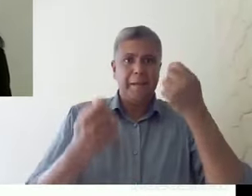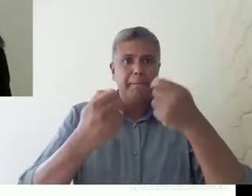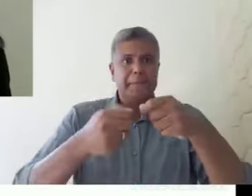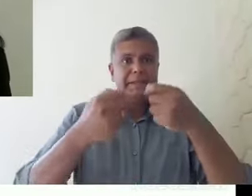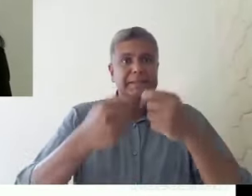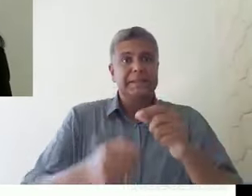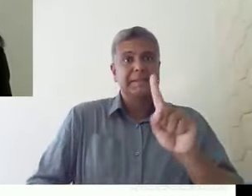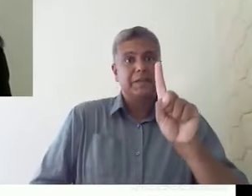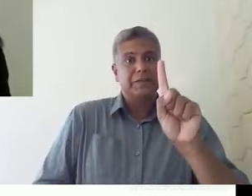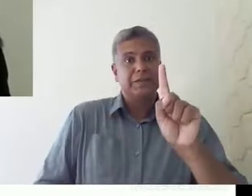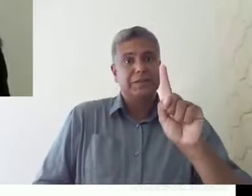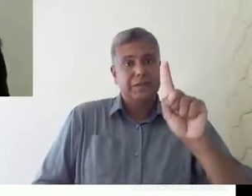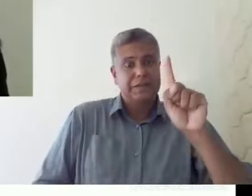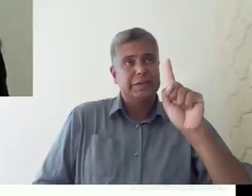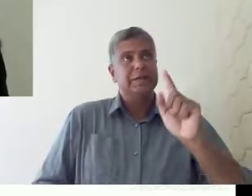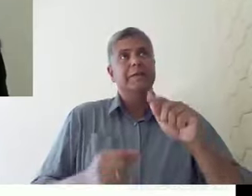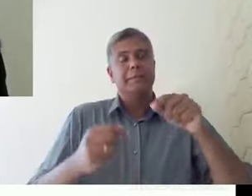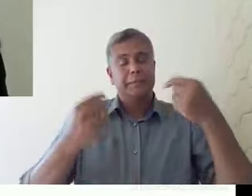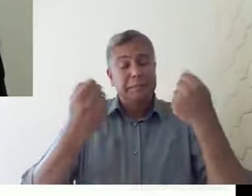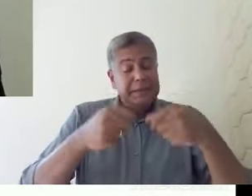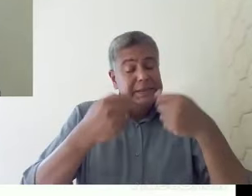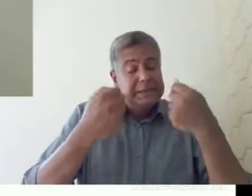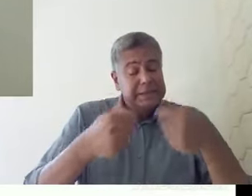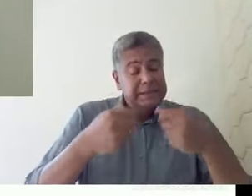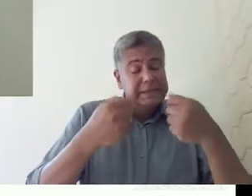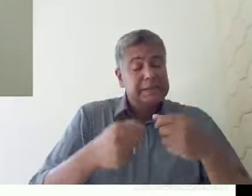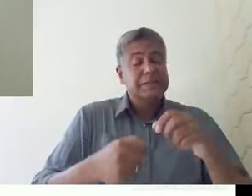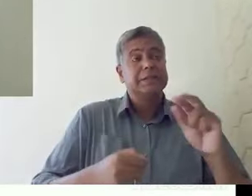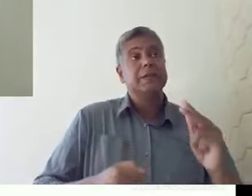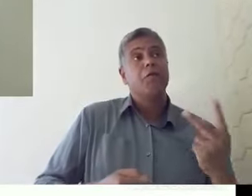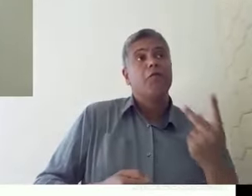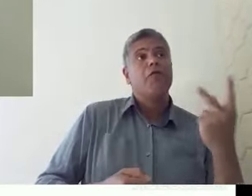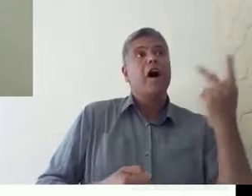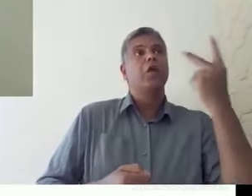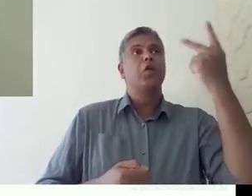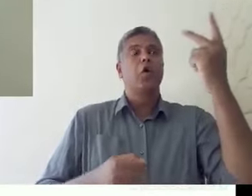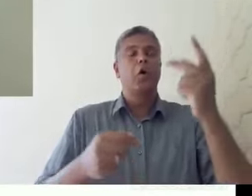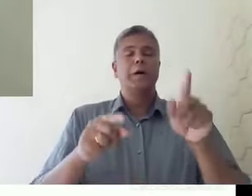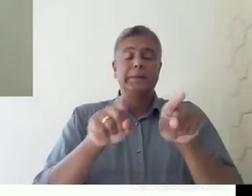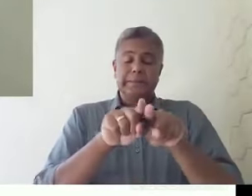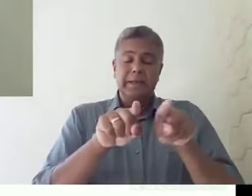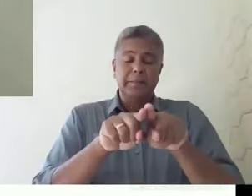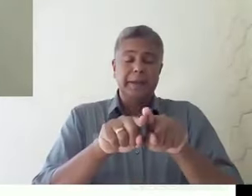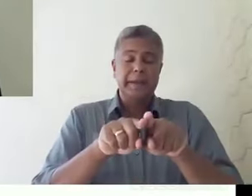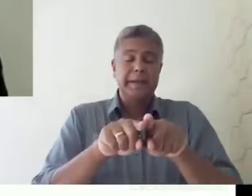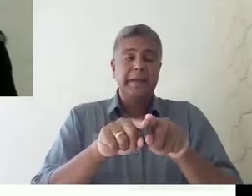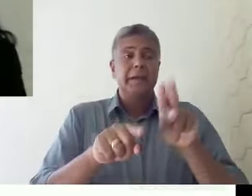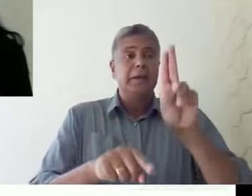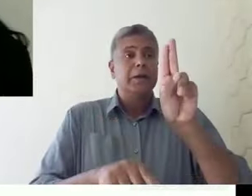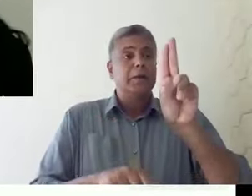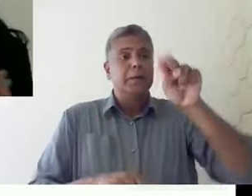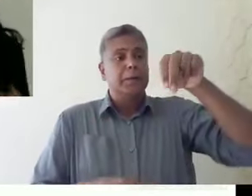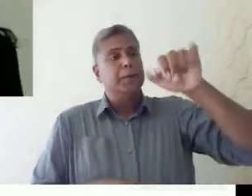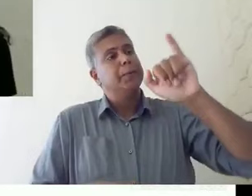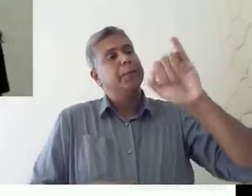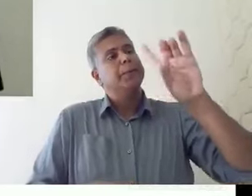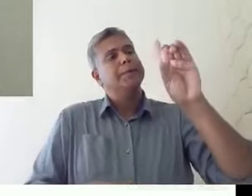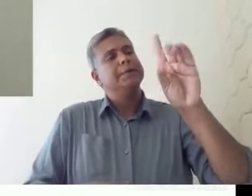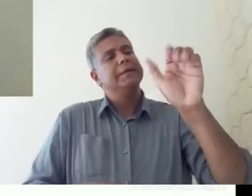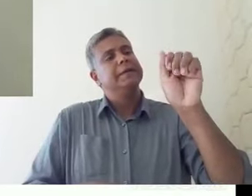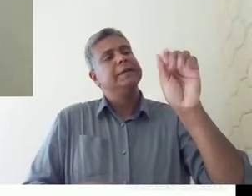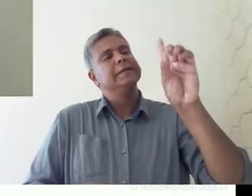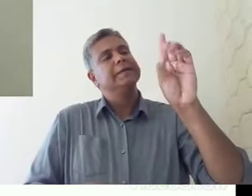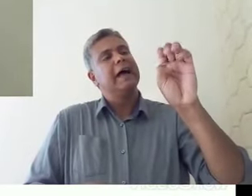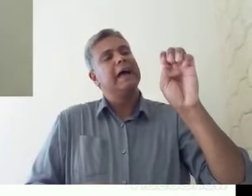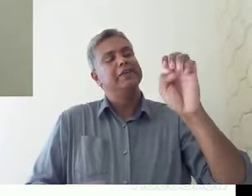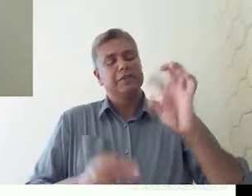necessitam apenas de um valor e de uma unidade de medida. Alguns exemplos que a gente